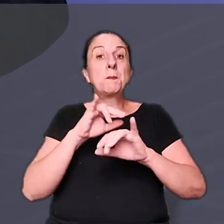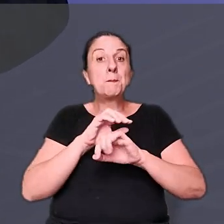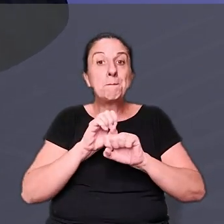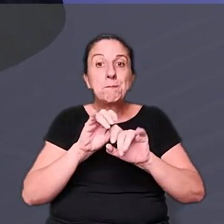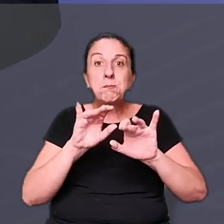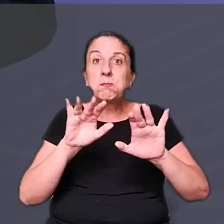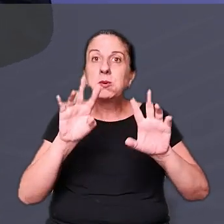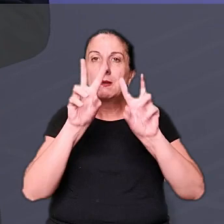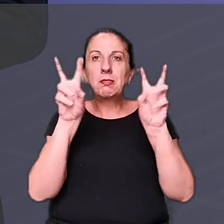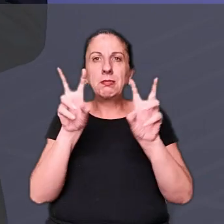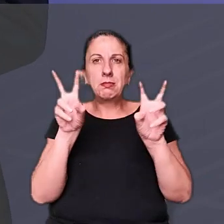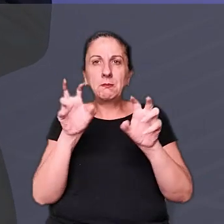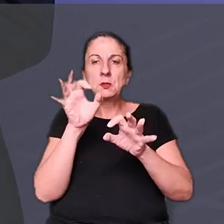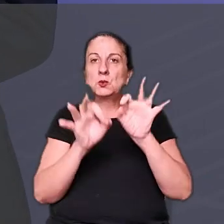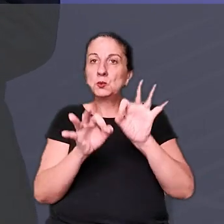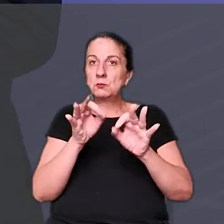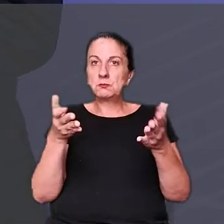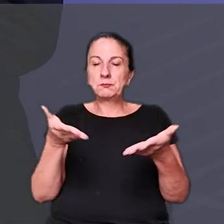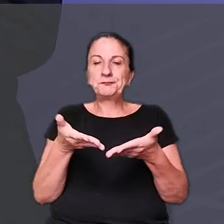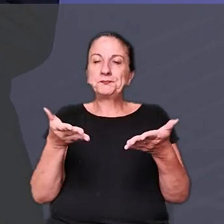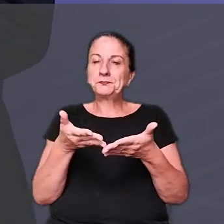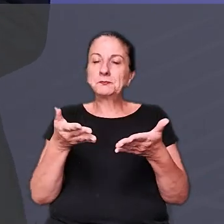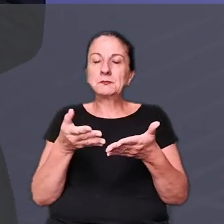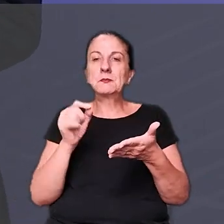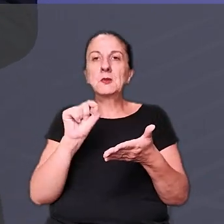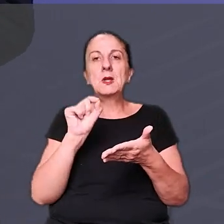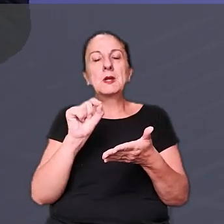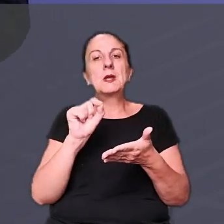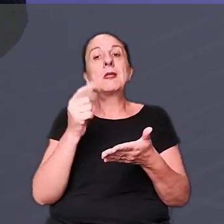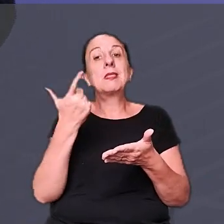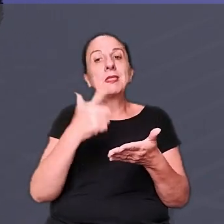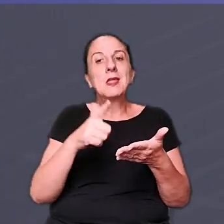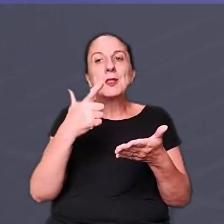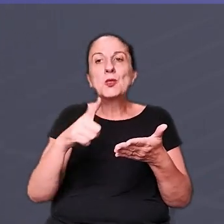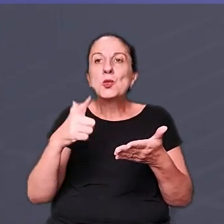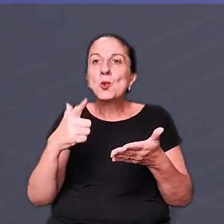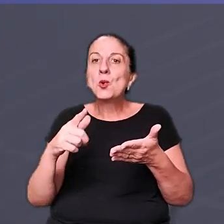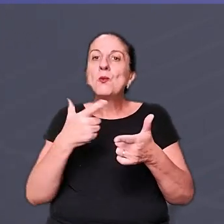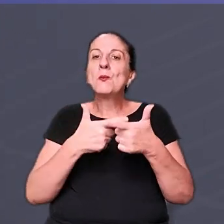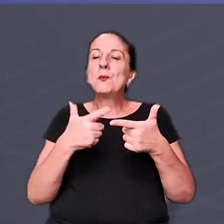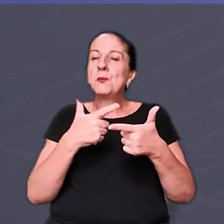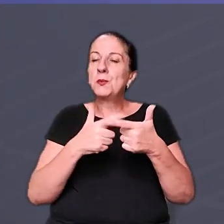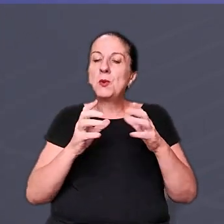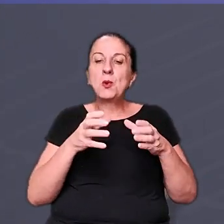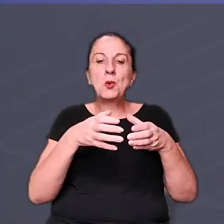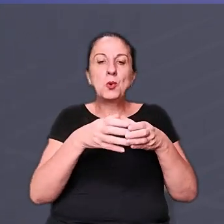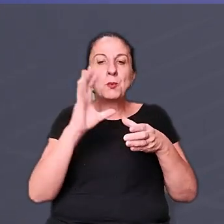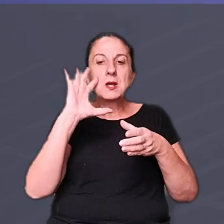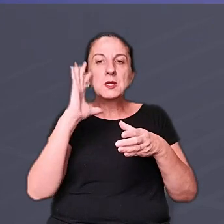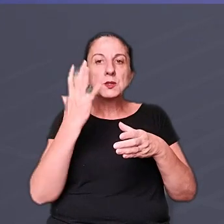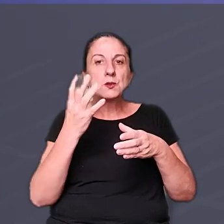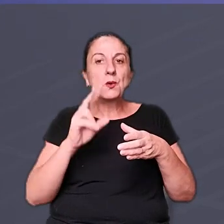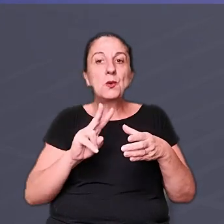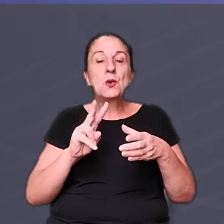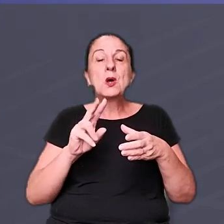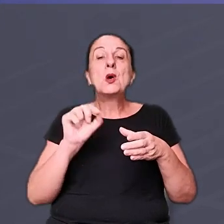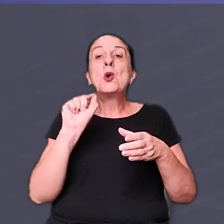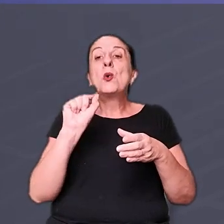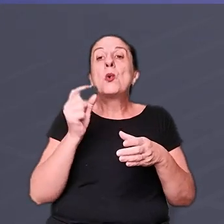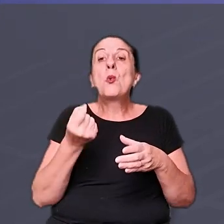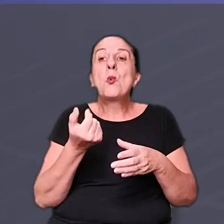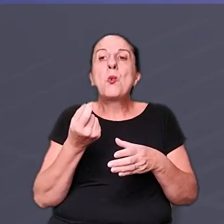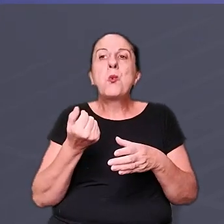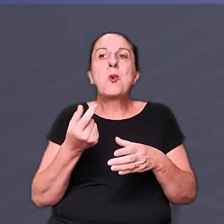temas de grande repercussão. Em julgamento recente de incidentes de recurso repetitivo, Anderson, o colegiado decidiu que o valor do